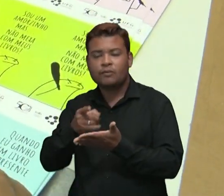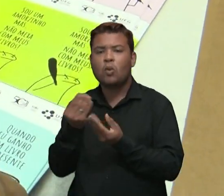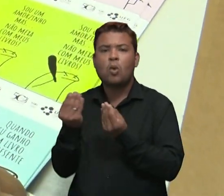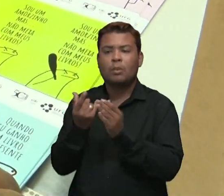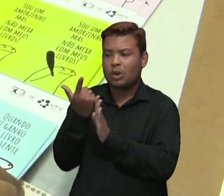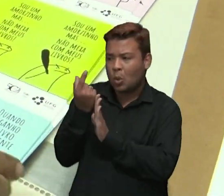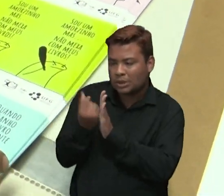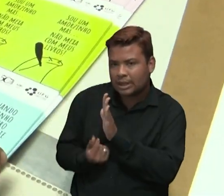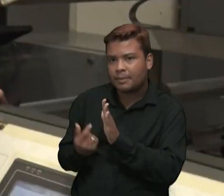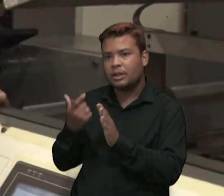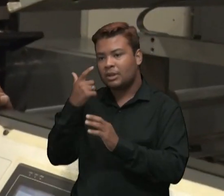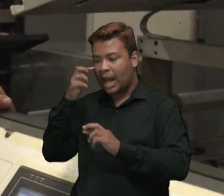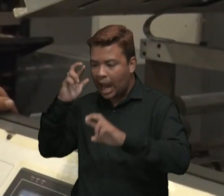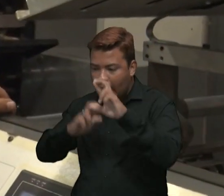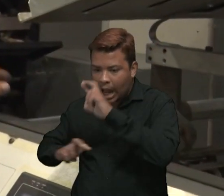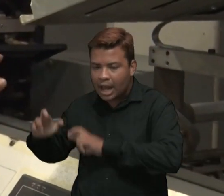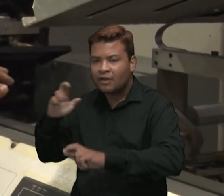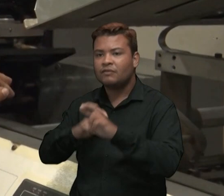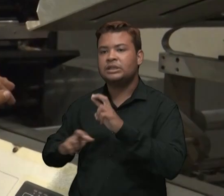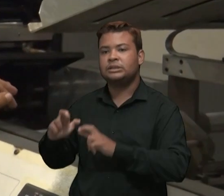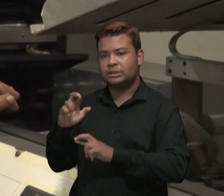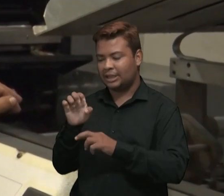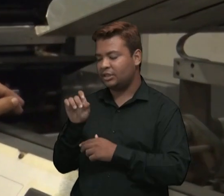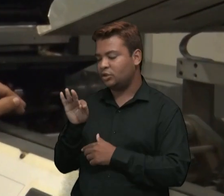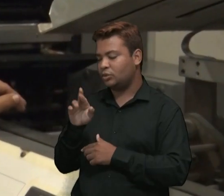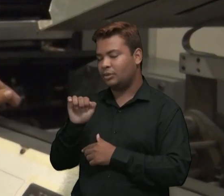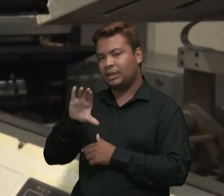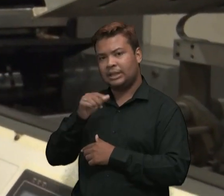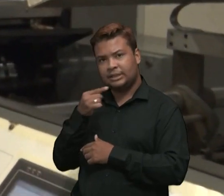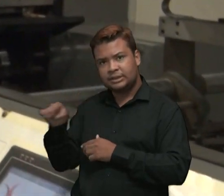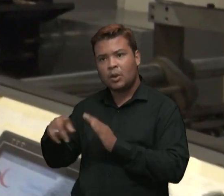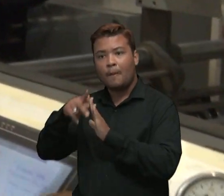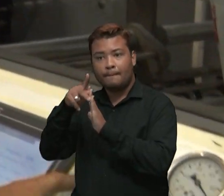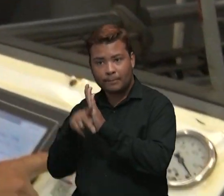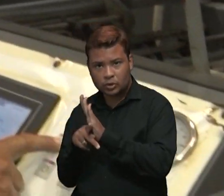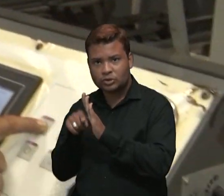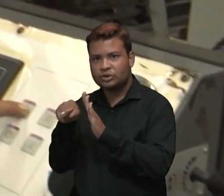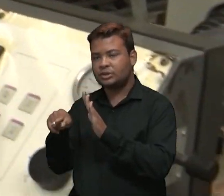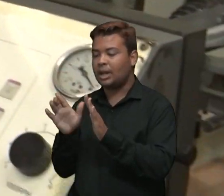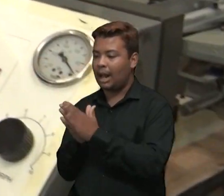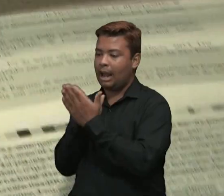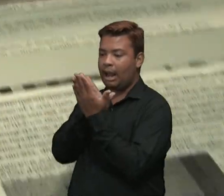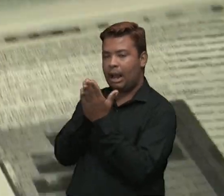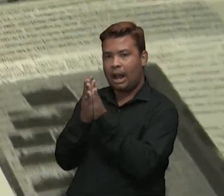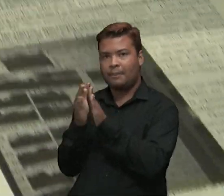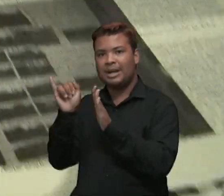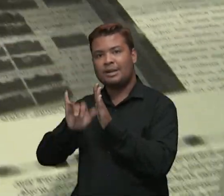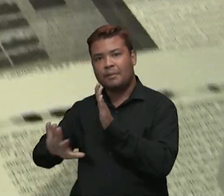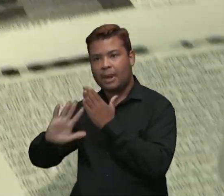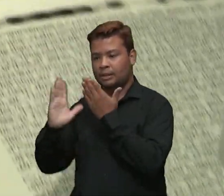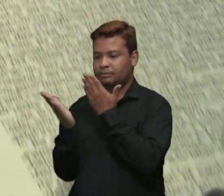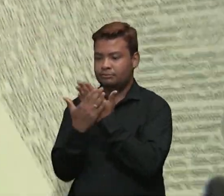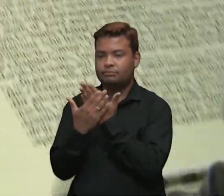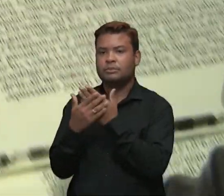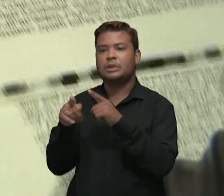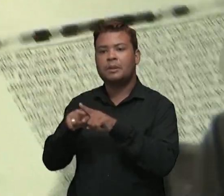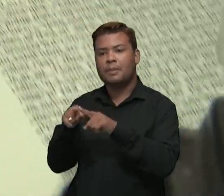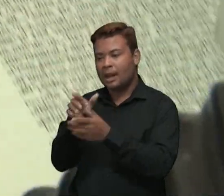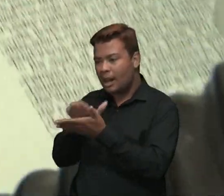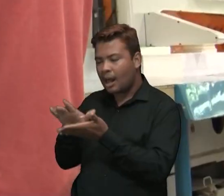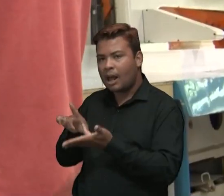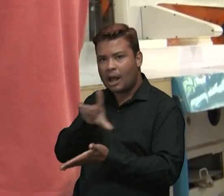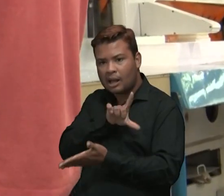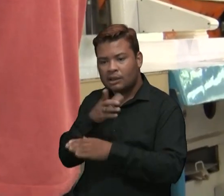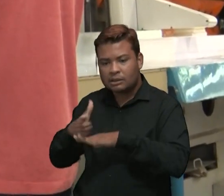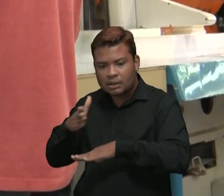orçamento, revisão, editoração, projeto gráfico, criação de capa, ilustração, a pré-impressão, ISBN,